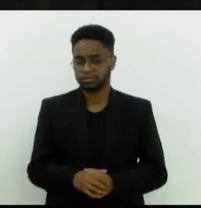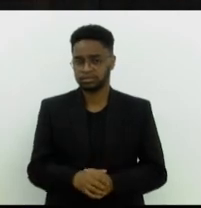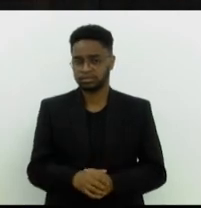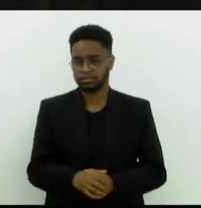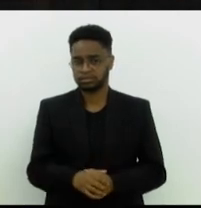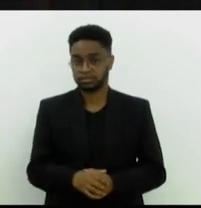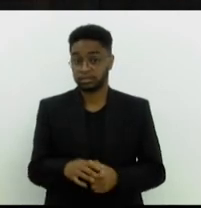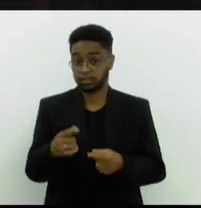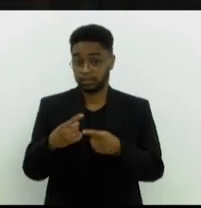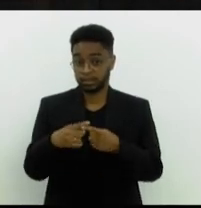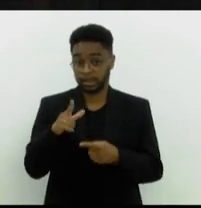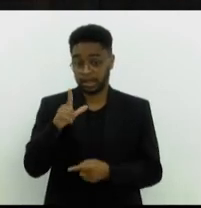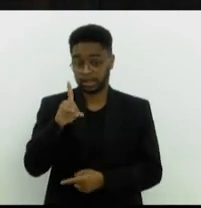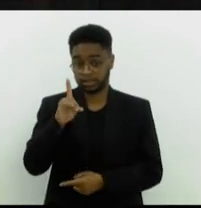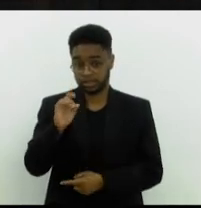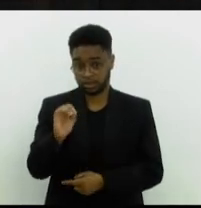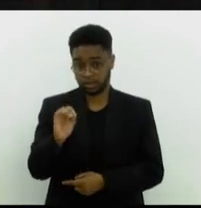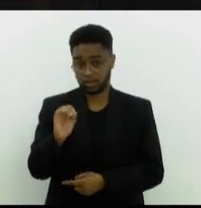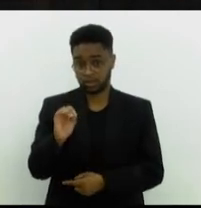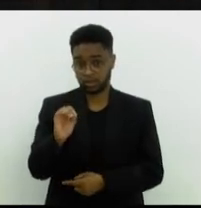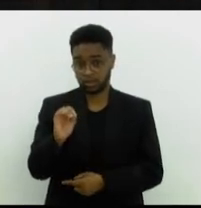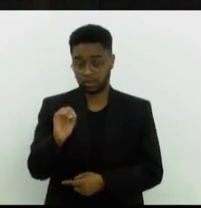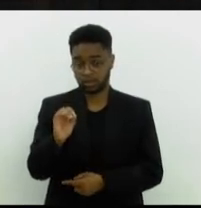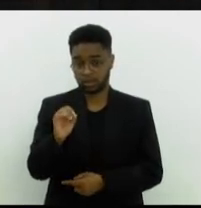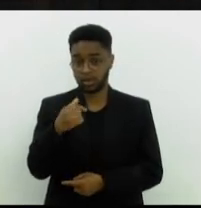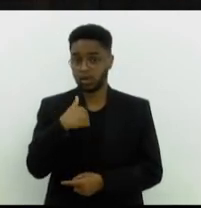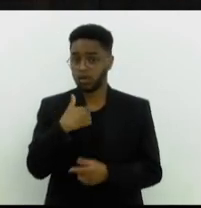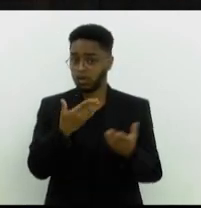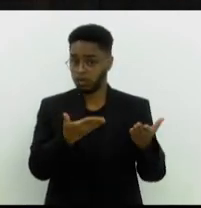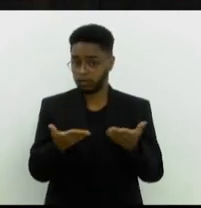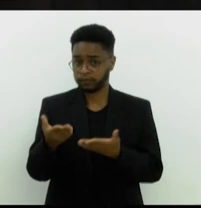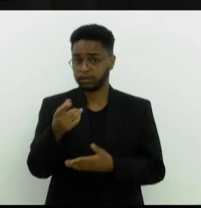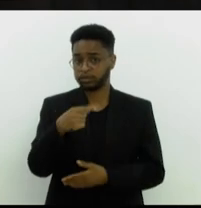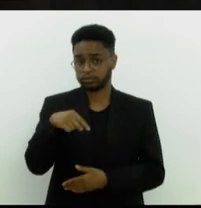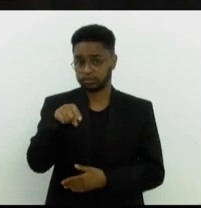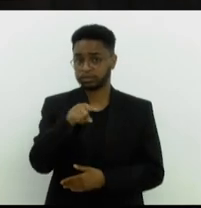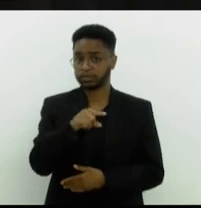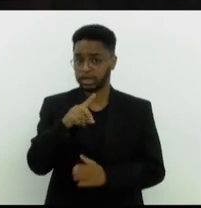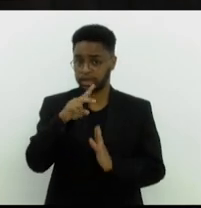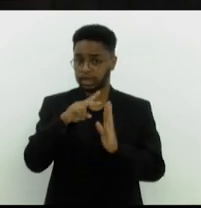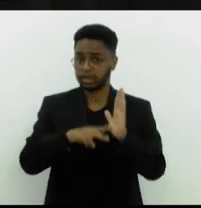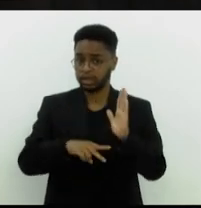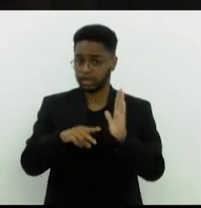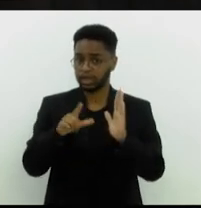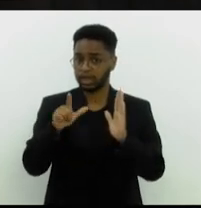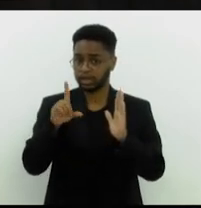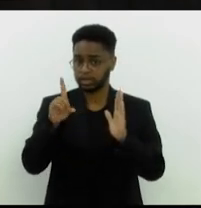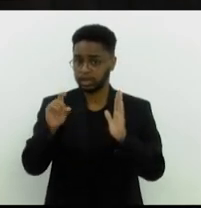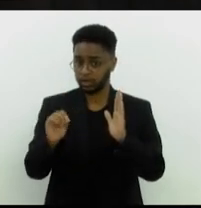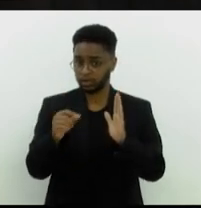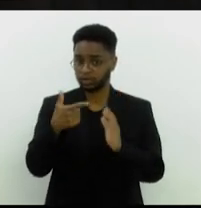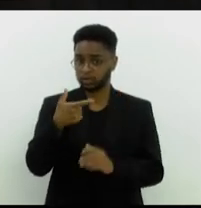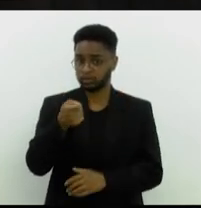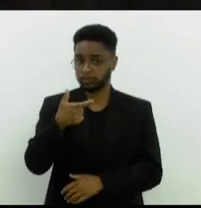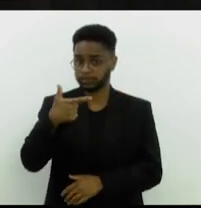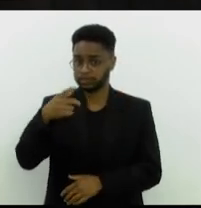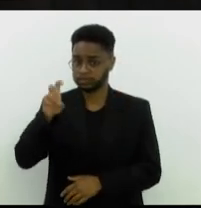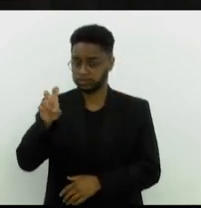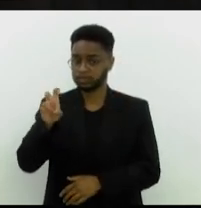A LDO, eu convido as senhoras e os senhores a lerem a LDO de